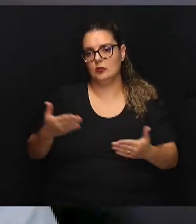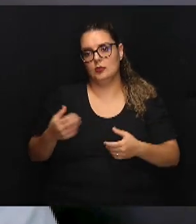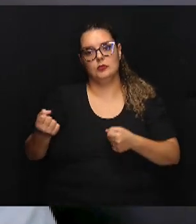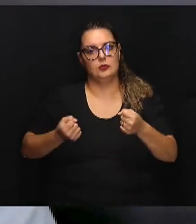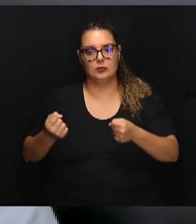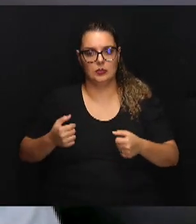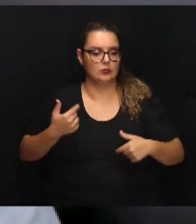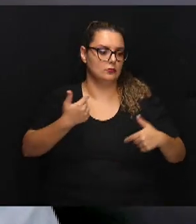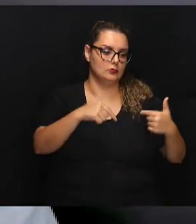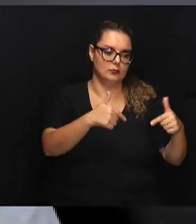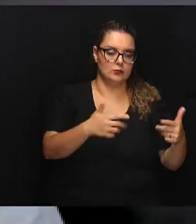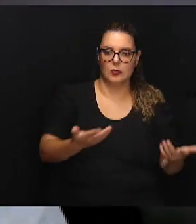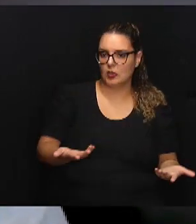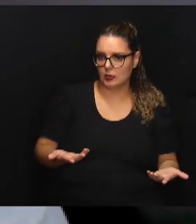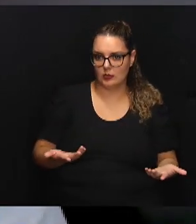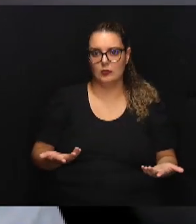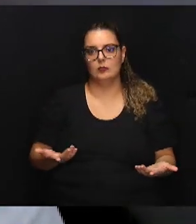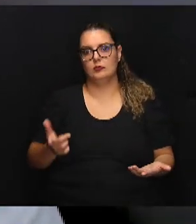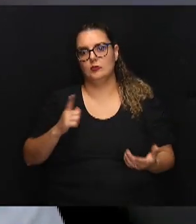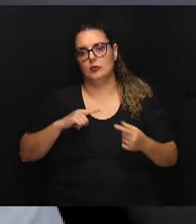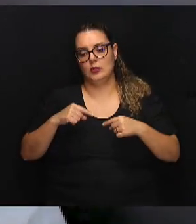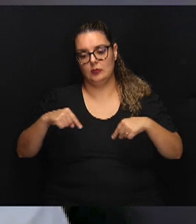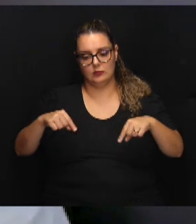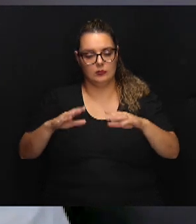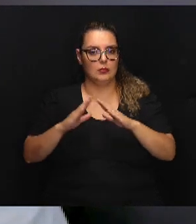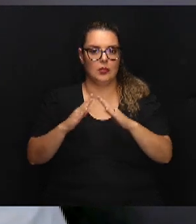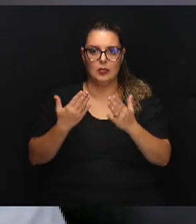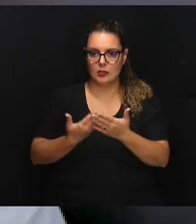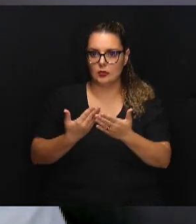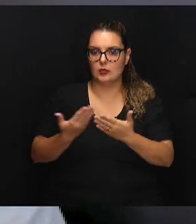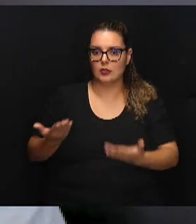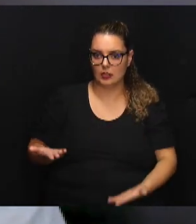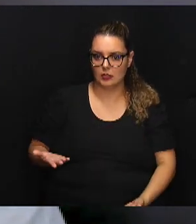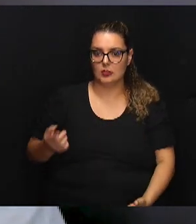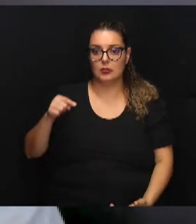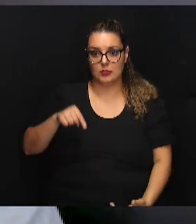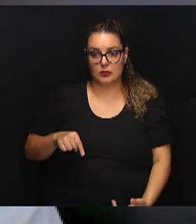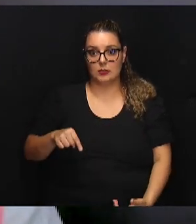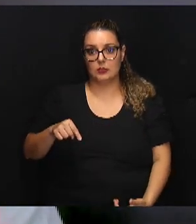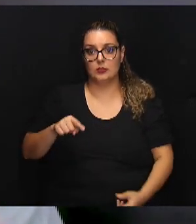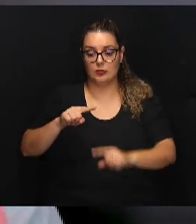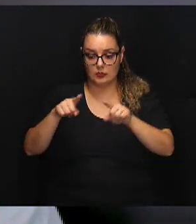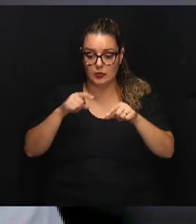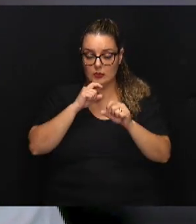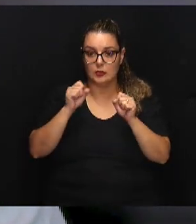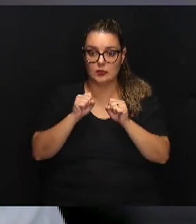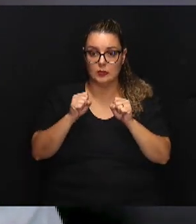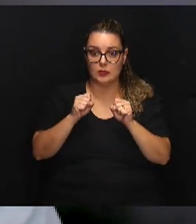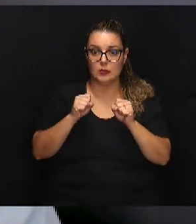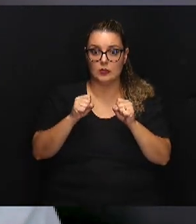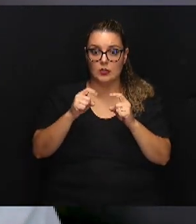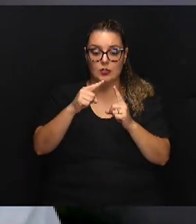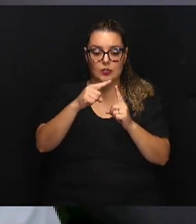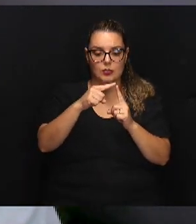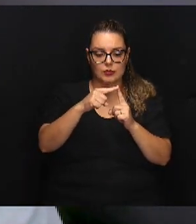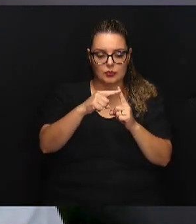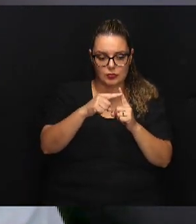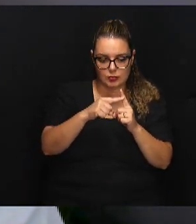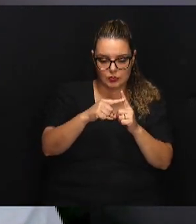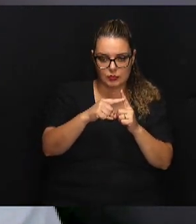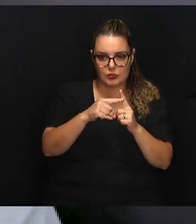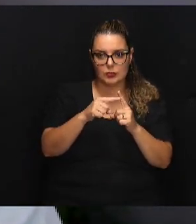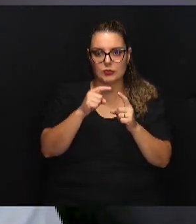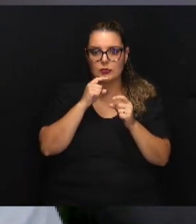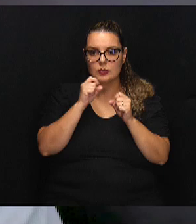trabalho, você tem até em escolas você tem. Então, o ar-condicionado, o que ele faz, além de esfriar o ar, obviamente, nessa situação,